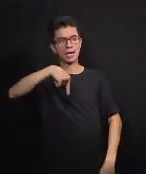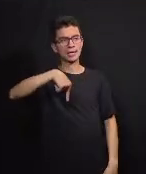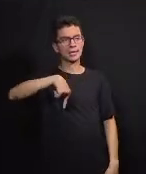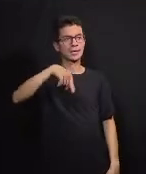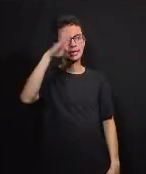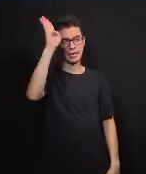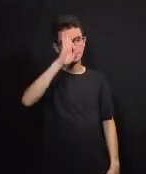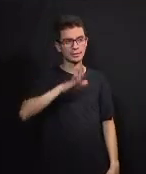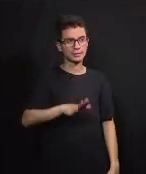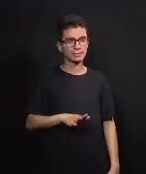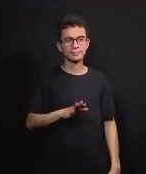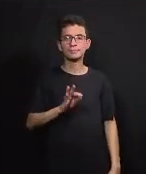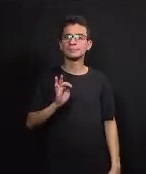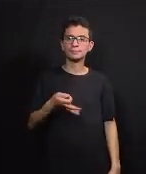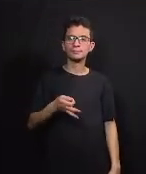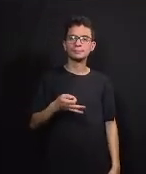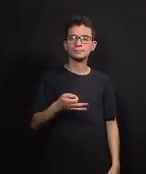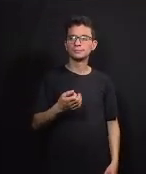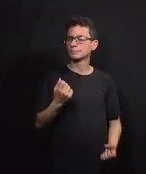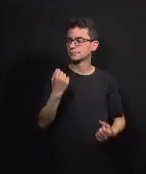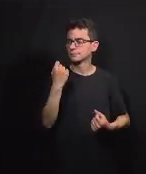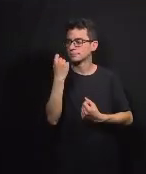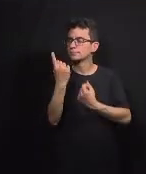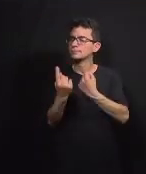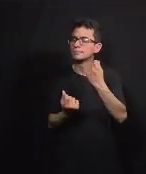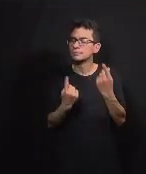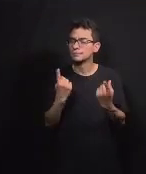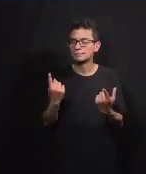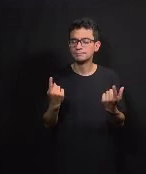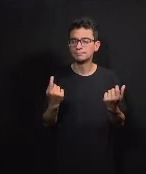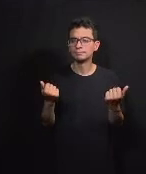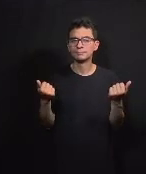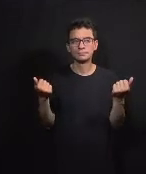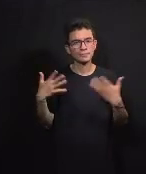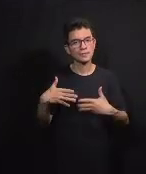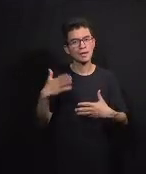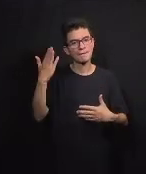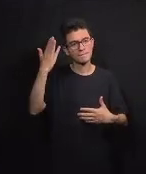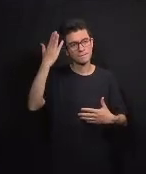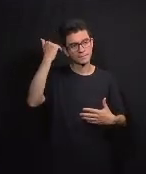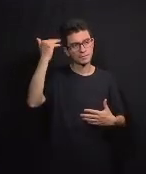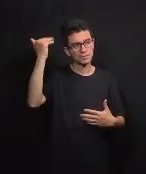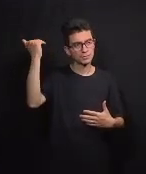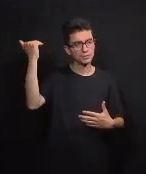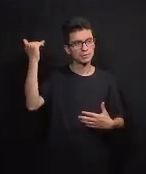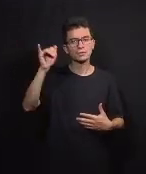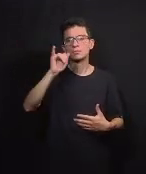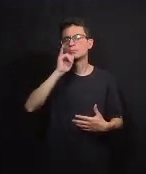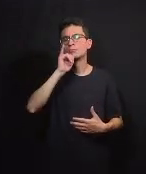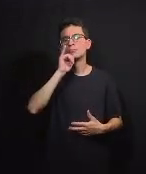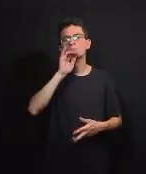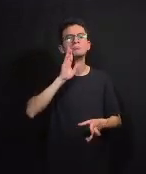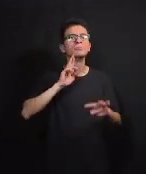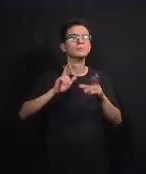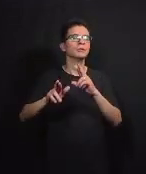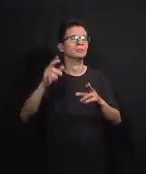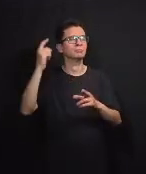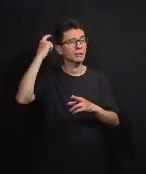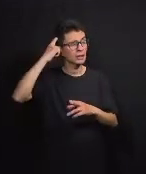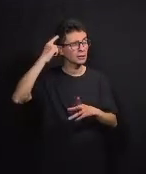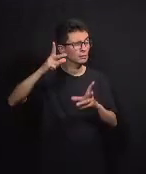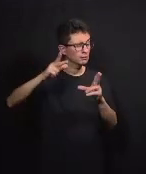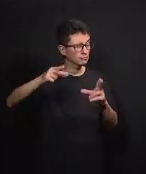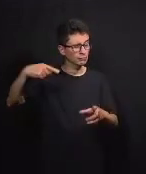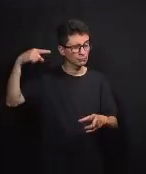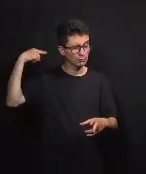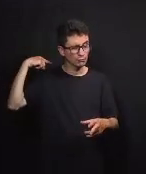e certas expressões populares que não resultaram naquilo que se pensava. O que eu